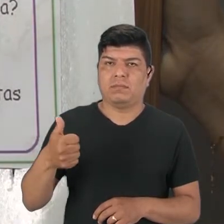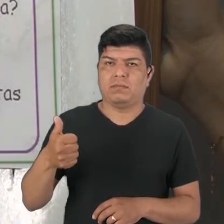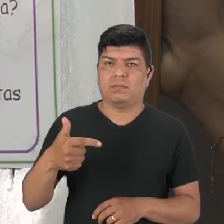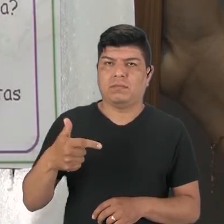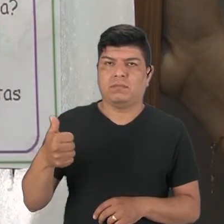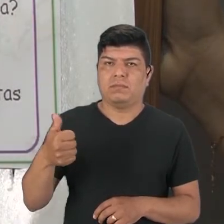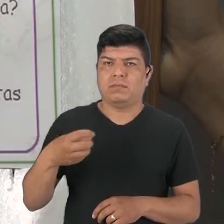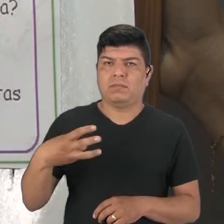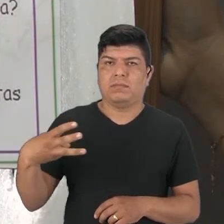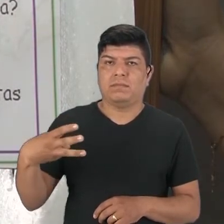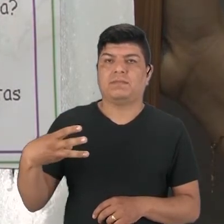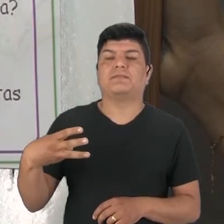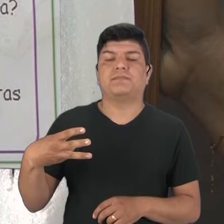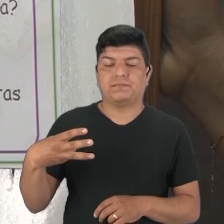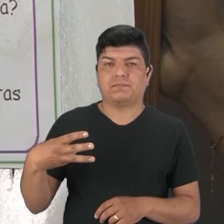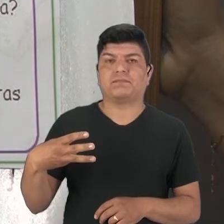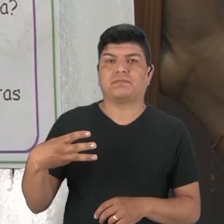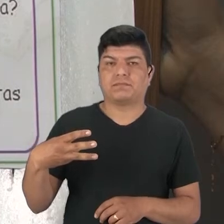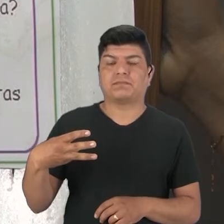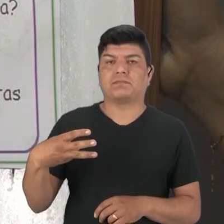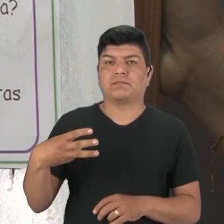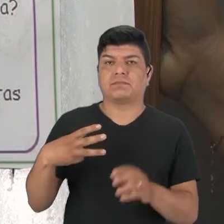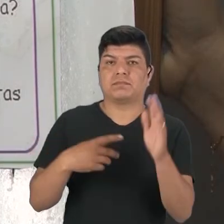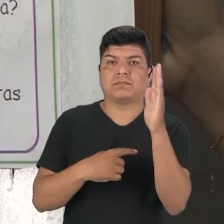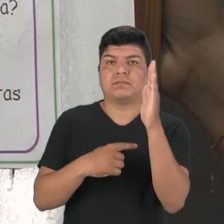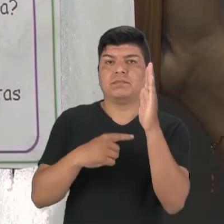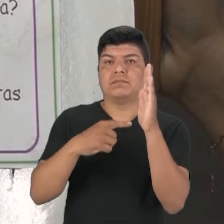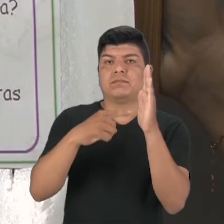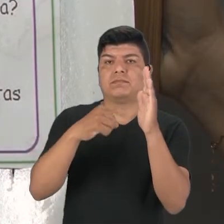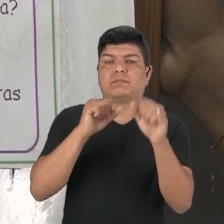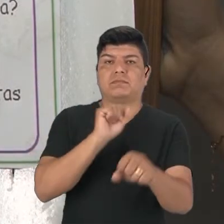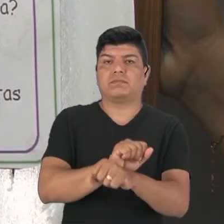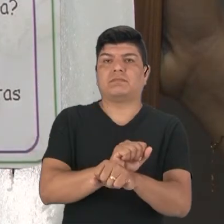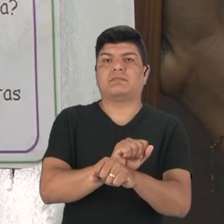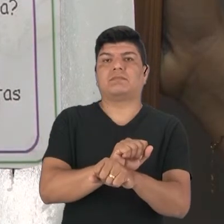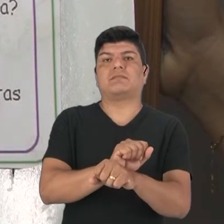13, exatamente onde a barra, né, está